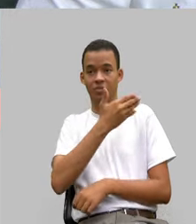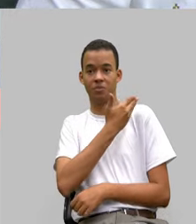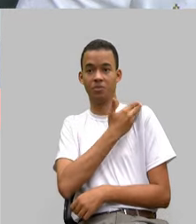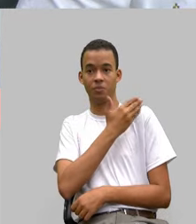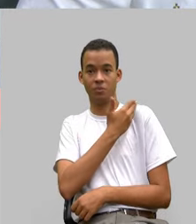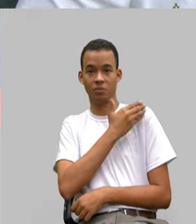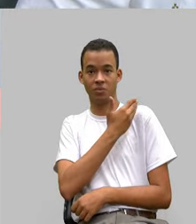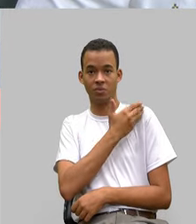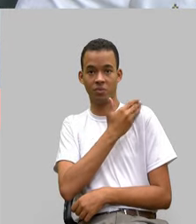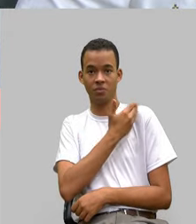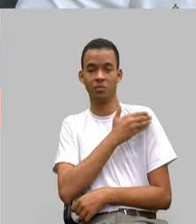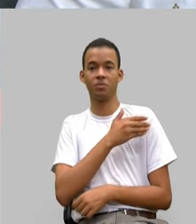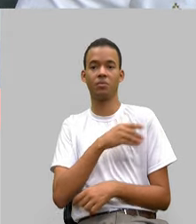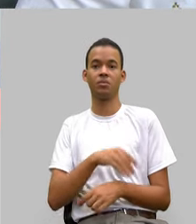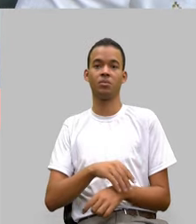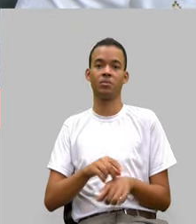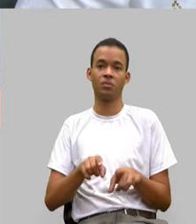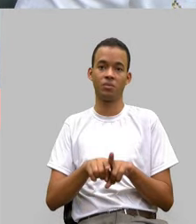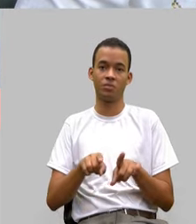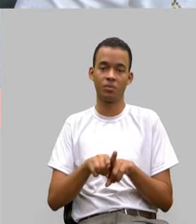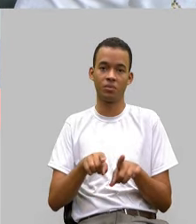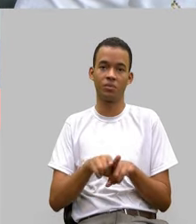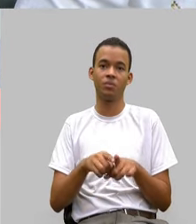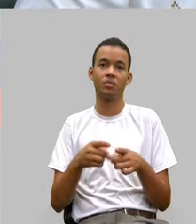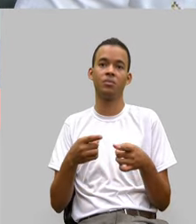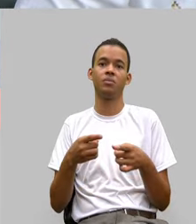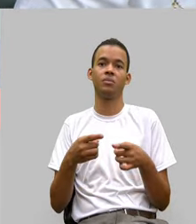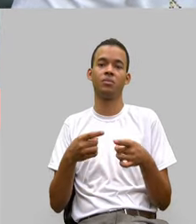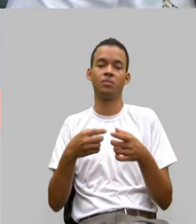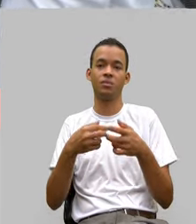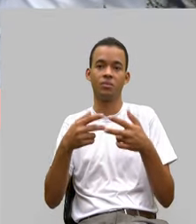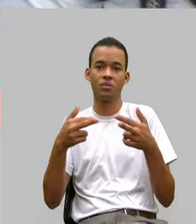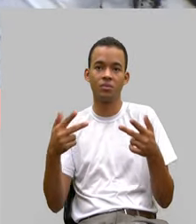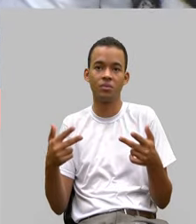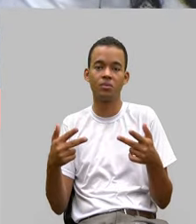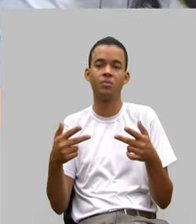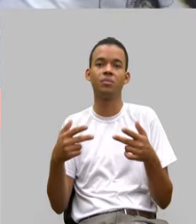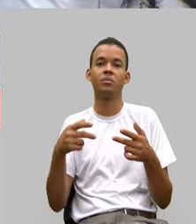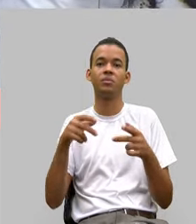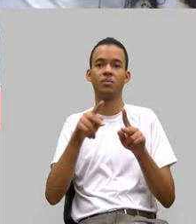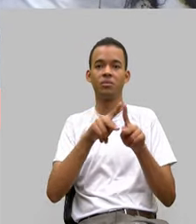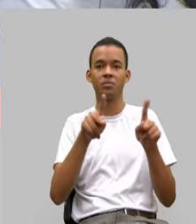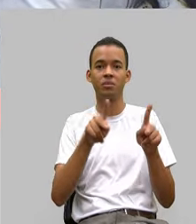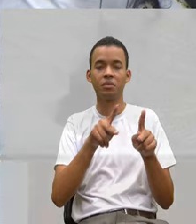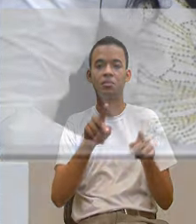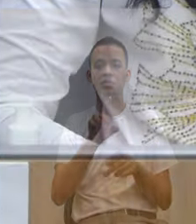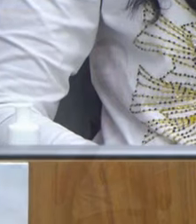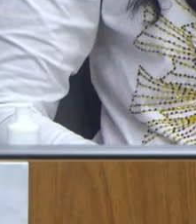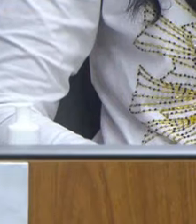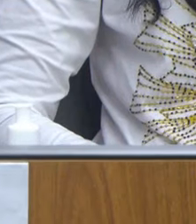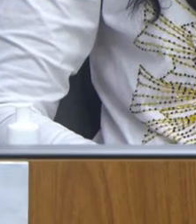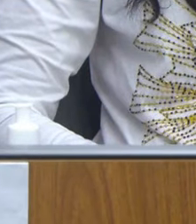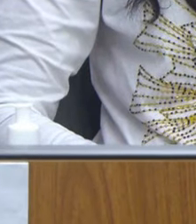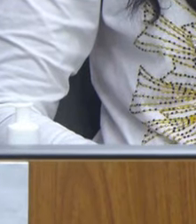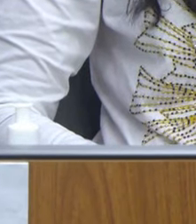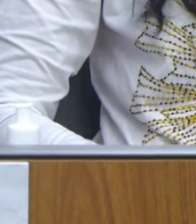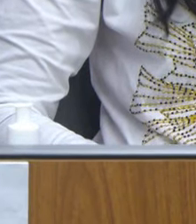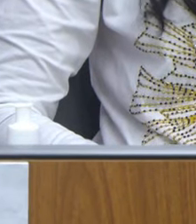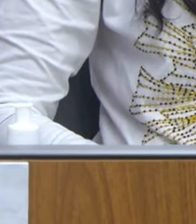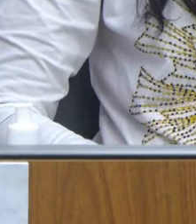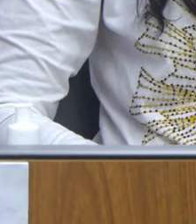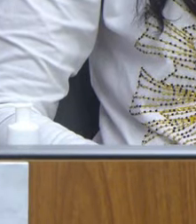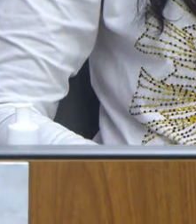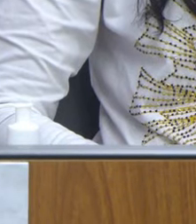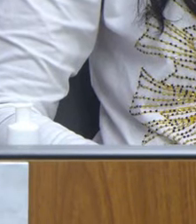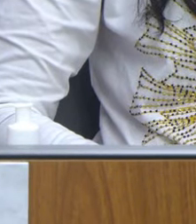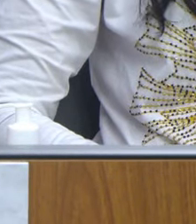eh curta do do do do assunto eu tava falando com o professor Derli né Nós temos vários medicamentos aí que são